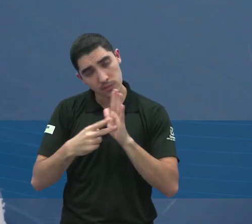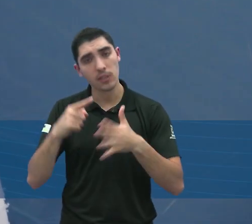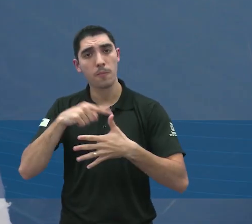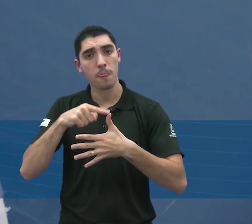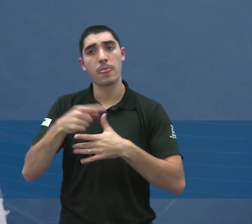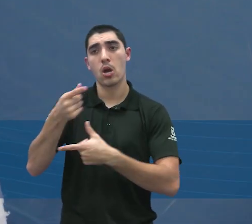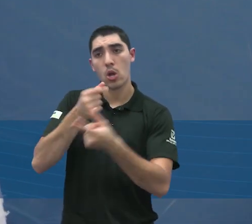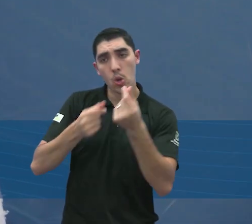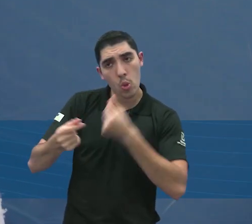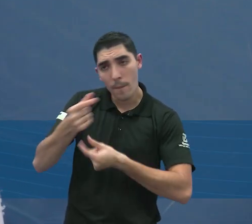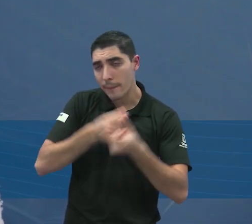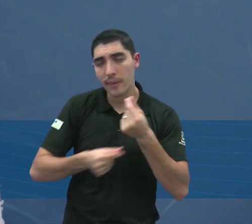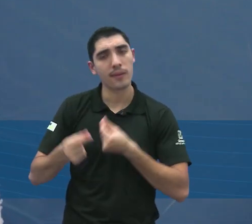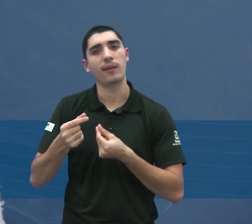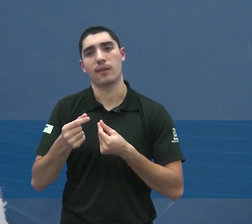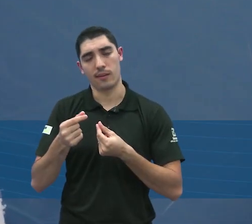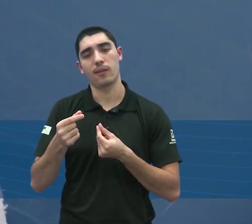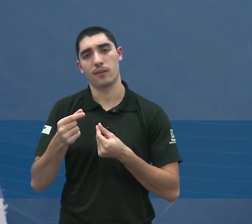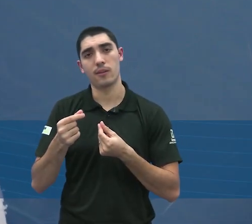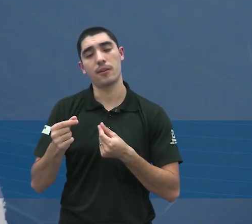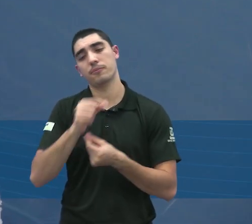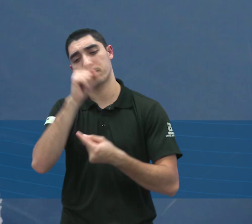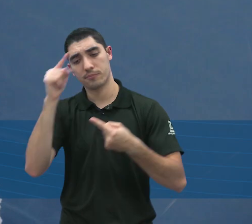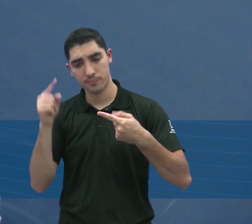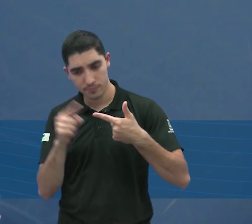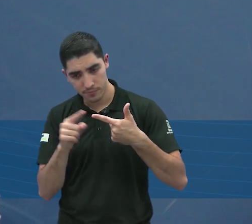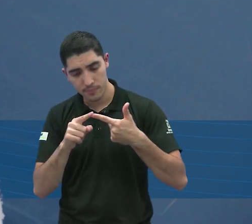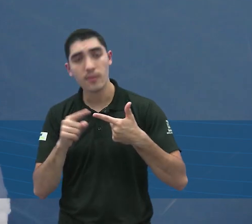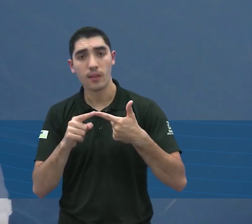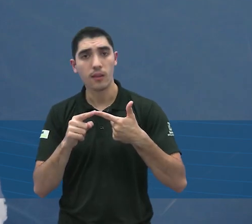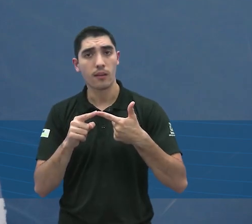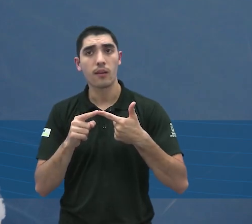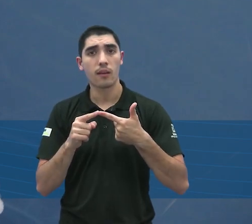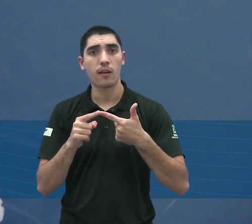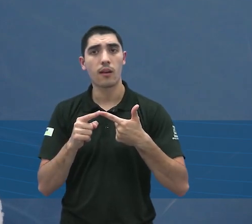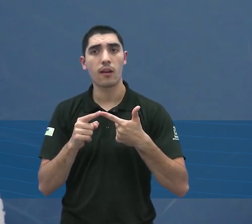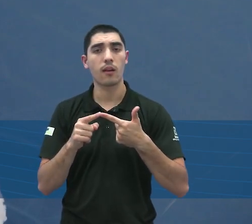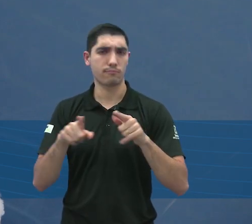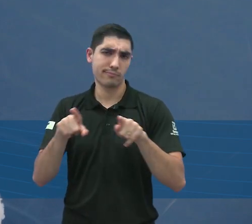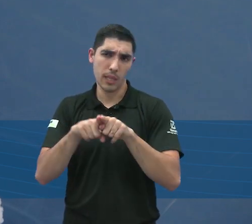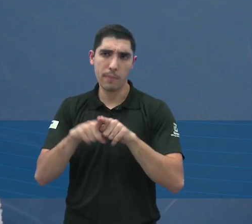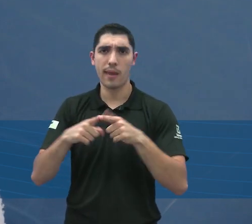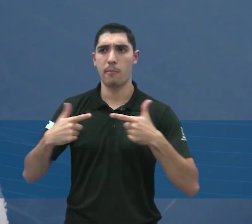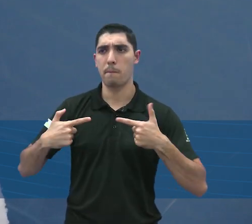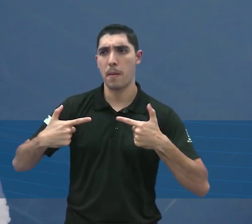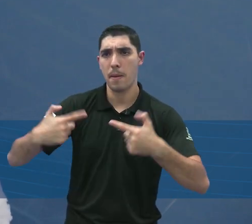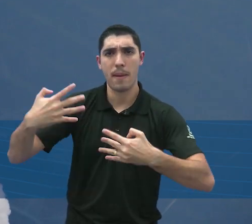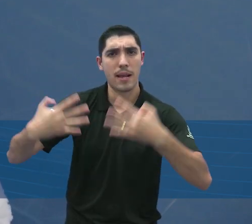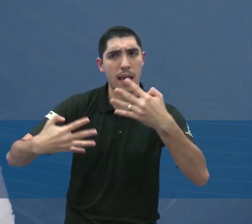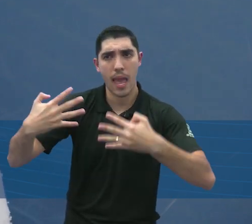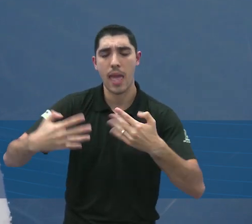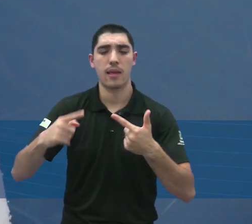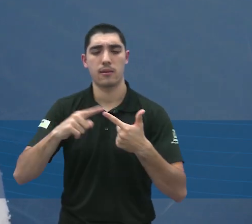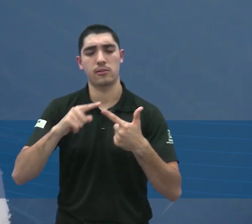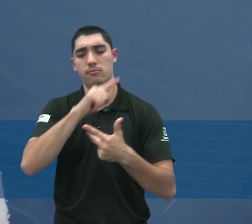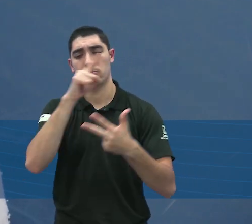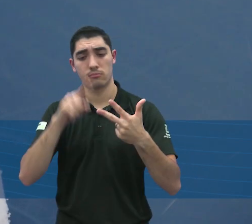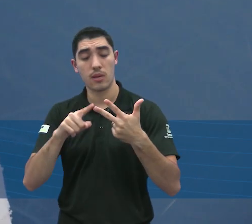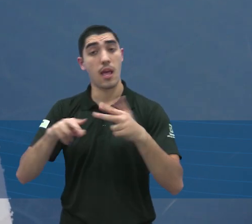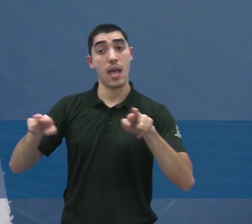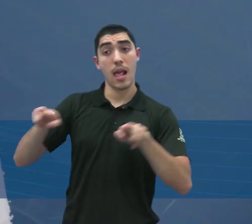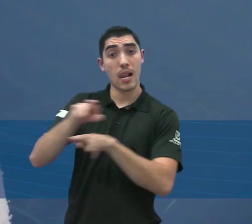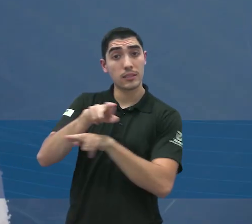relações comerciais, nós também estamos falando de conflitos, de guerras, mas também estamos falando de